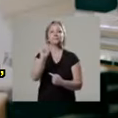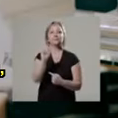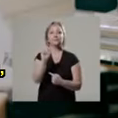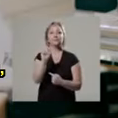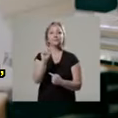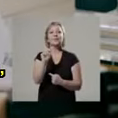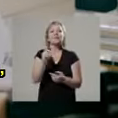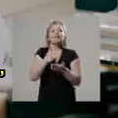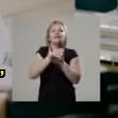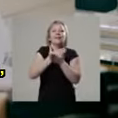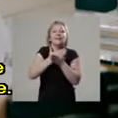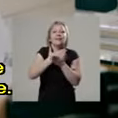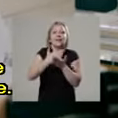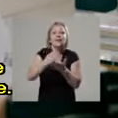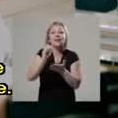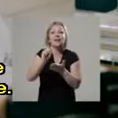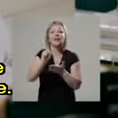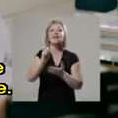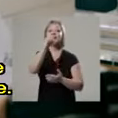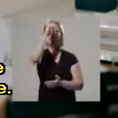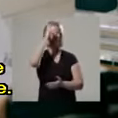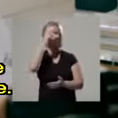era, principalmente,